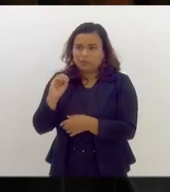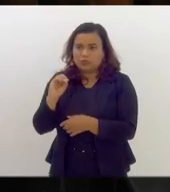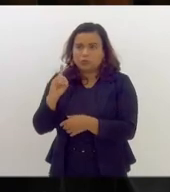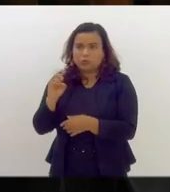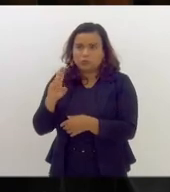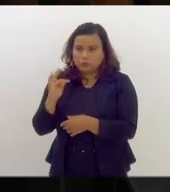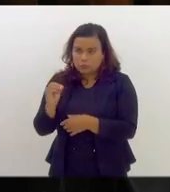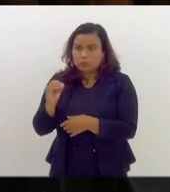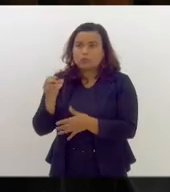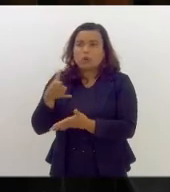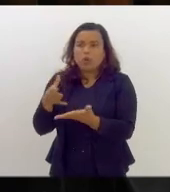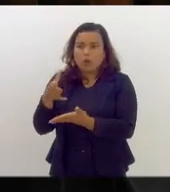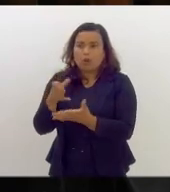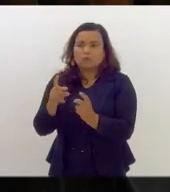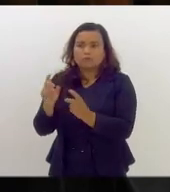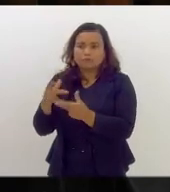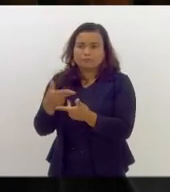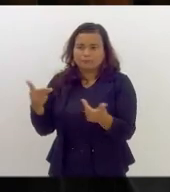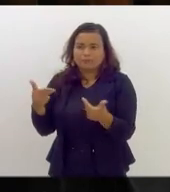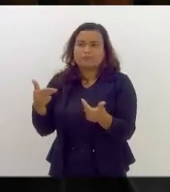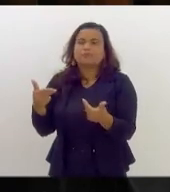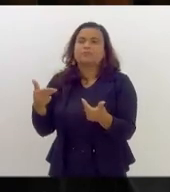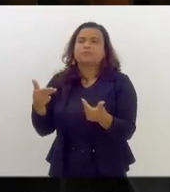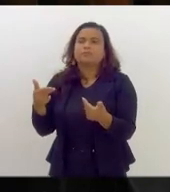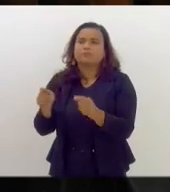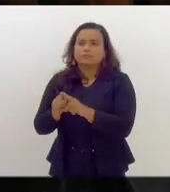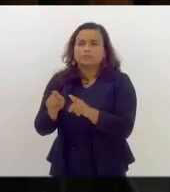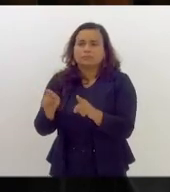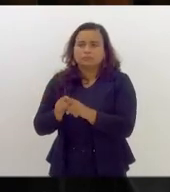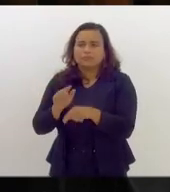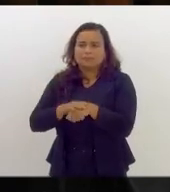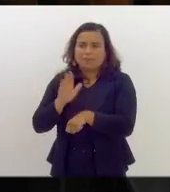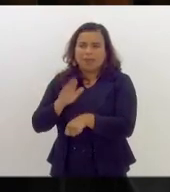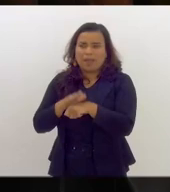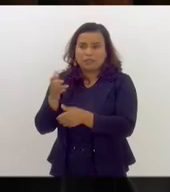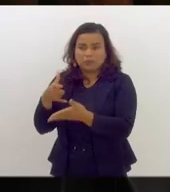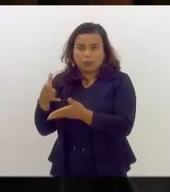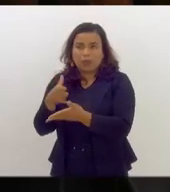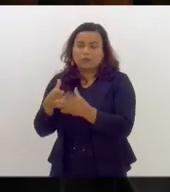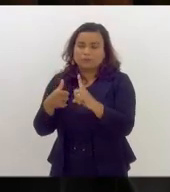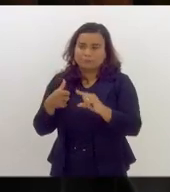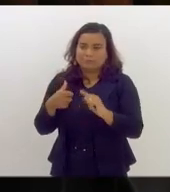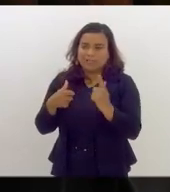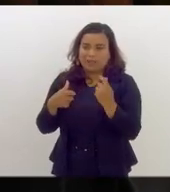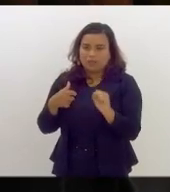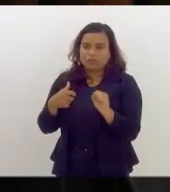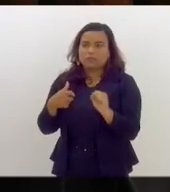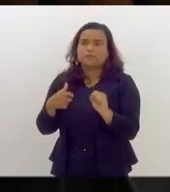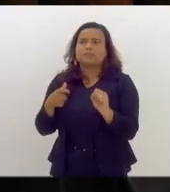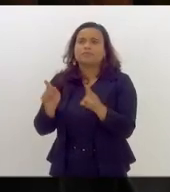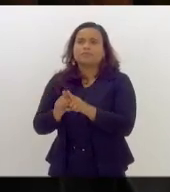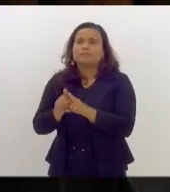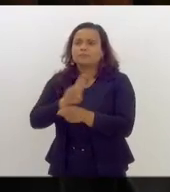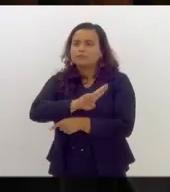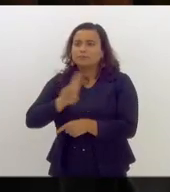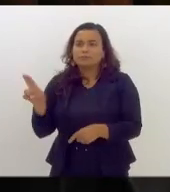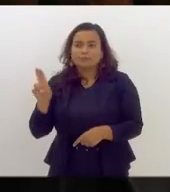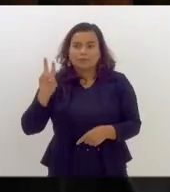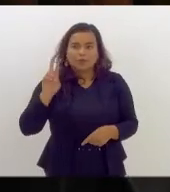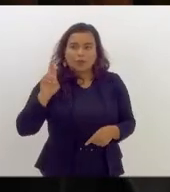e olha o duto né porque é mais óleo tudo que é gasoduto chamado rota